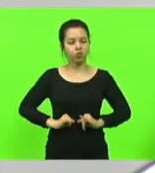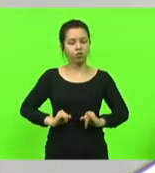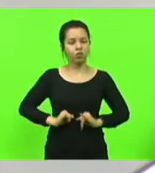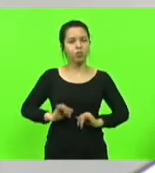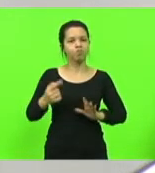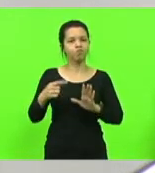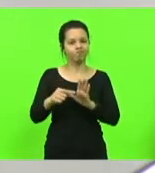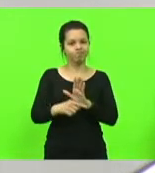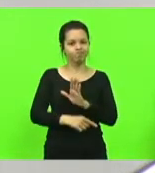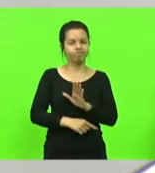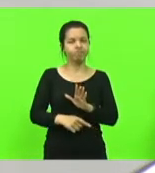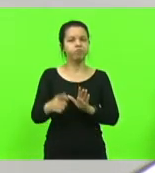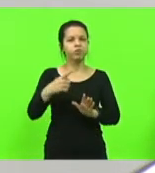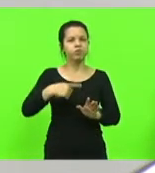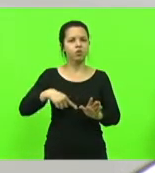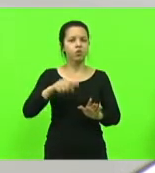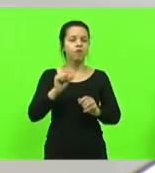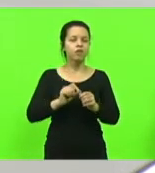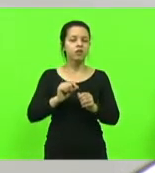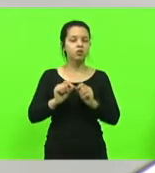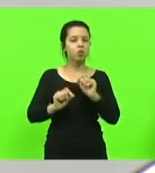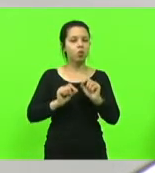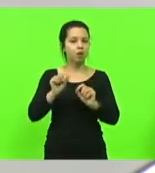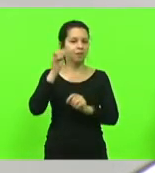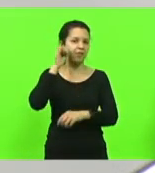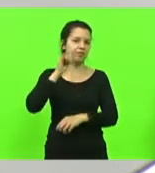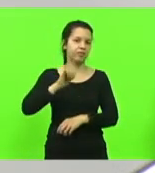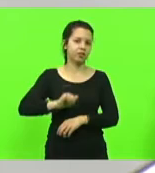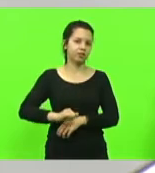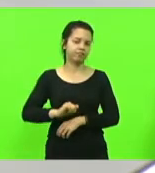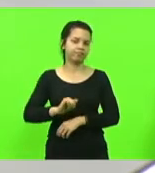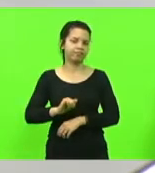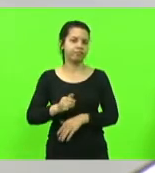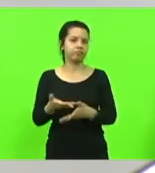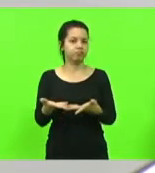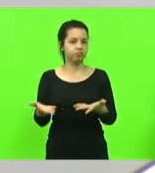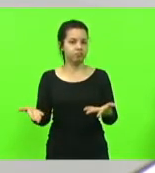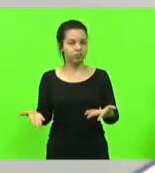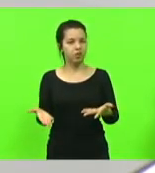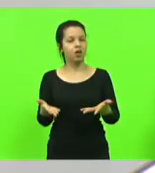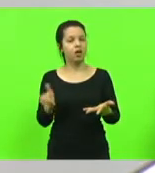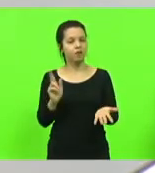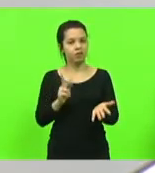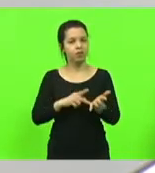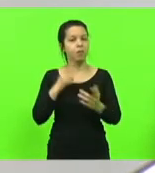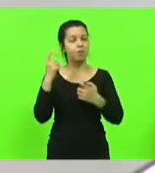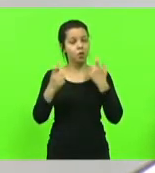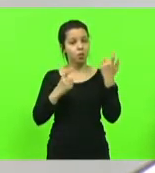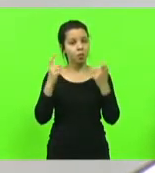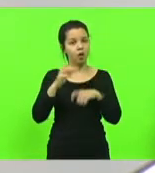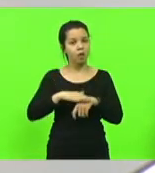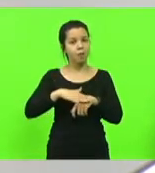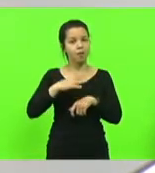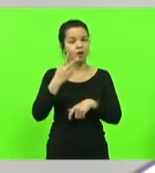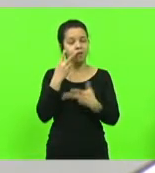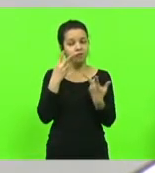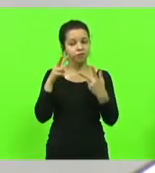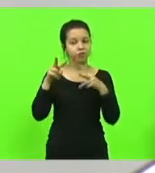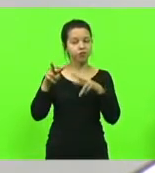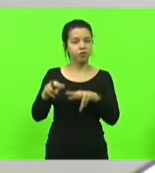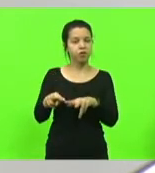fazendo para evitar isso? A realidade fica ainda mais preocupante quando a gente olha para o perfil